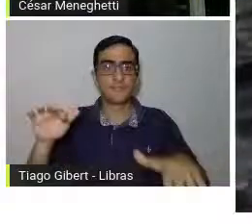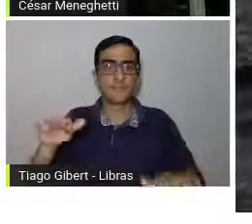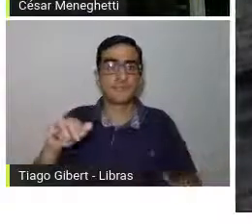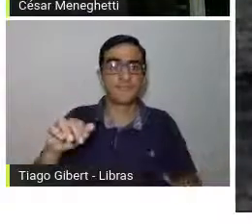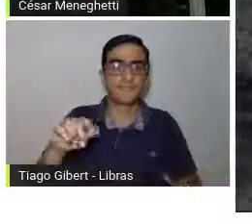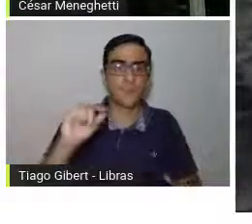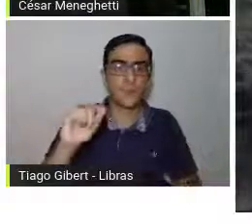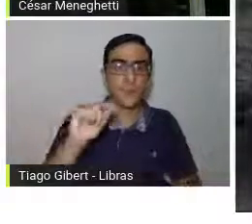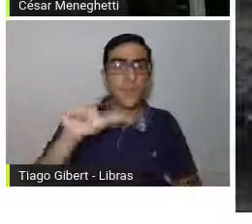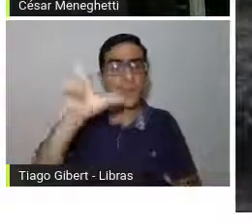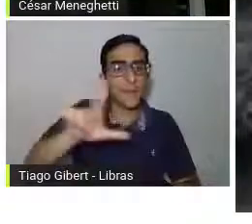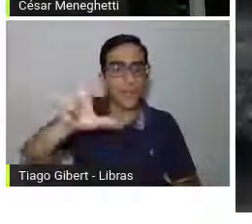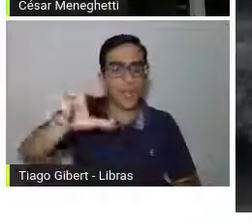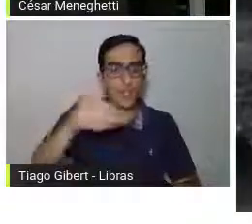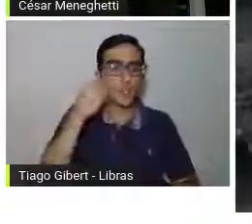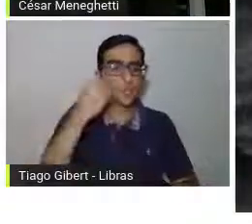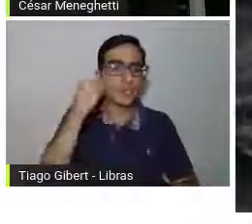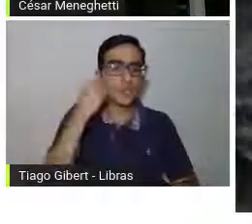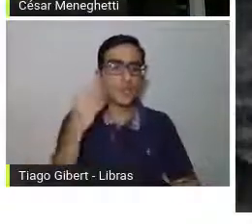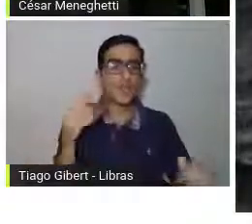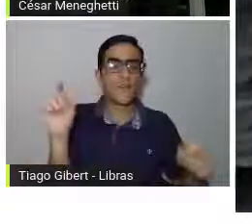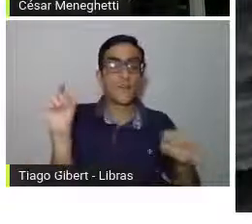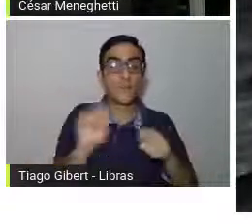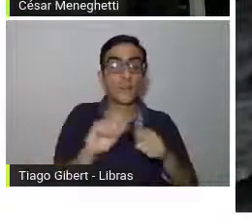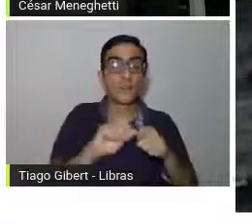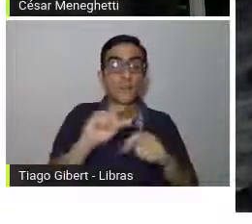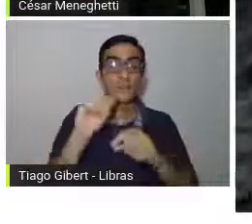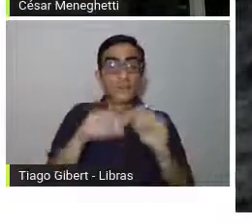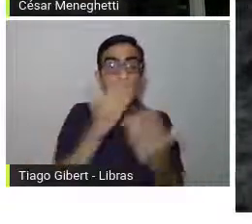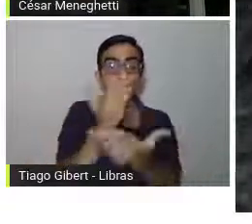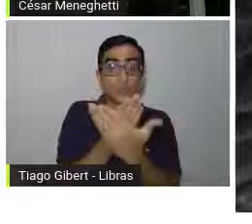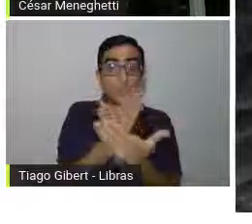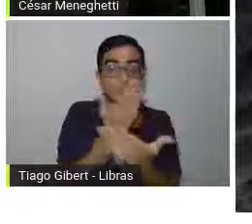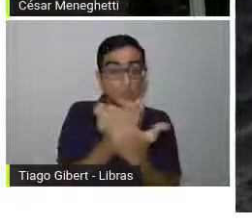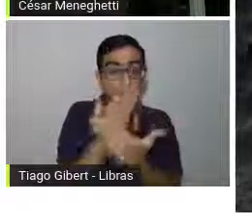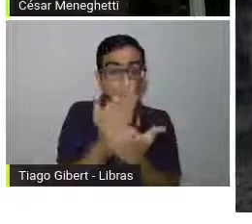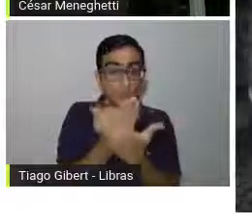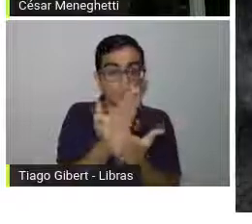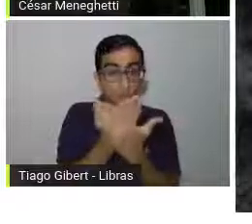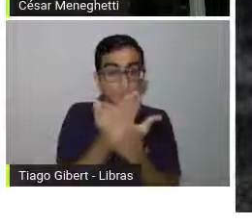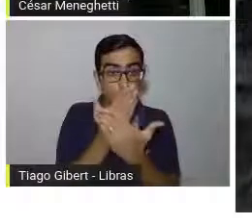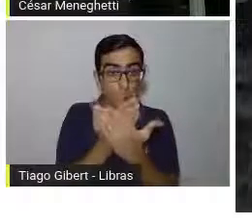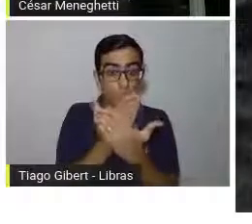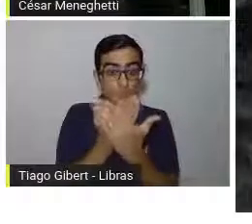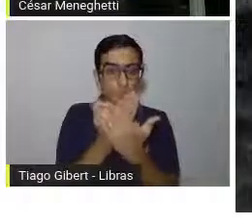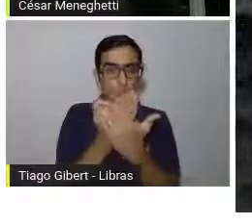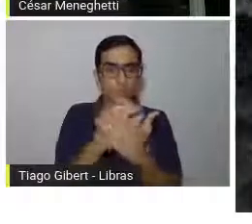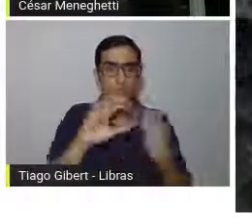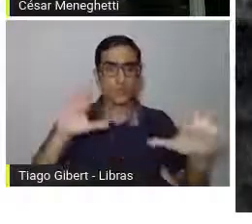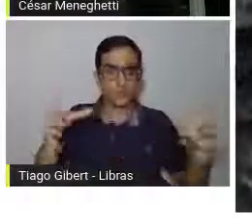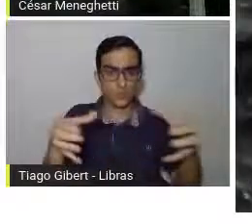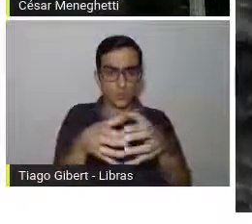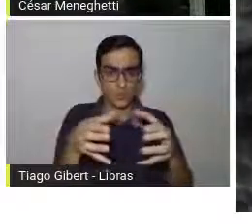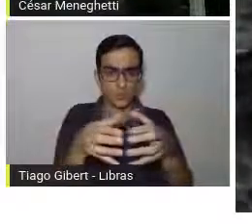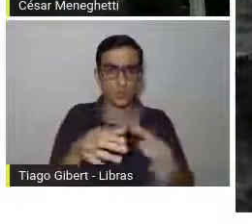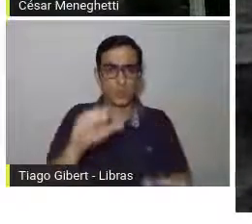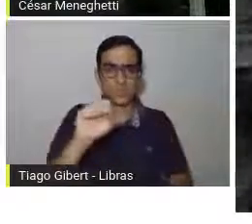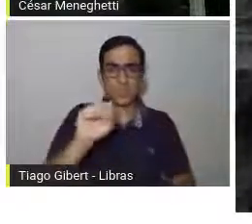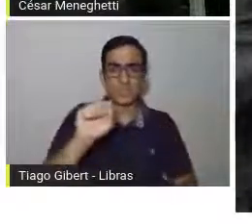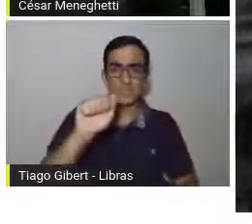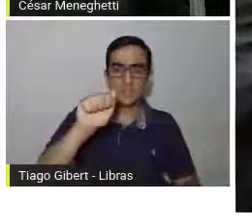os laboratórios fizeram. Eles fizeram um estudo, e a comunidade de Santo Egídio,